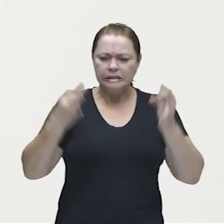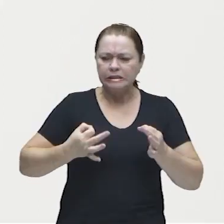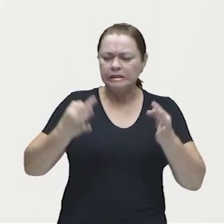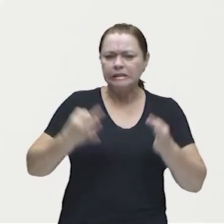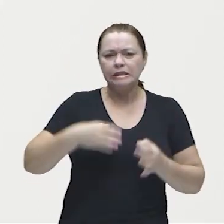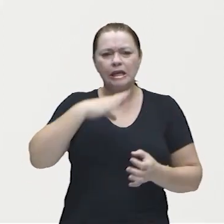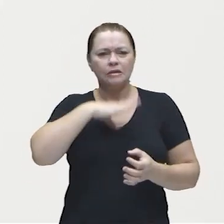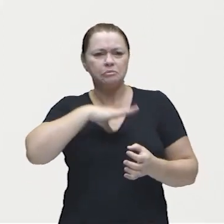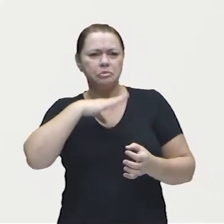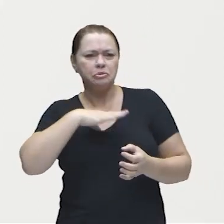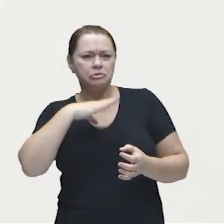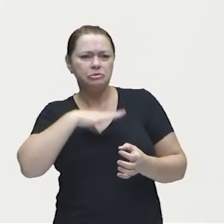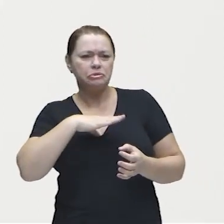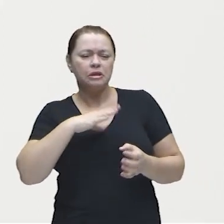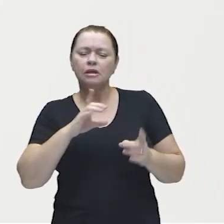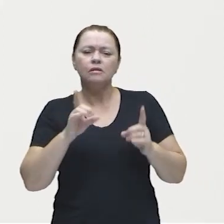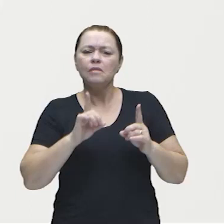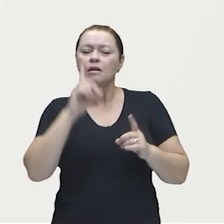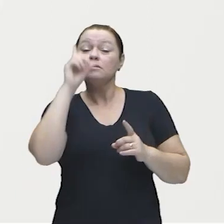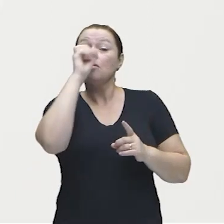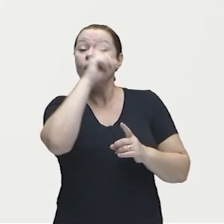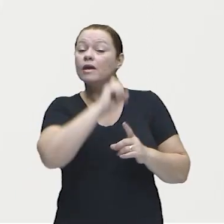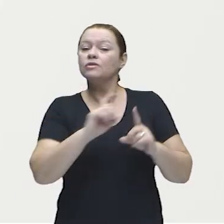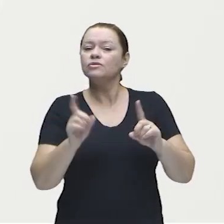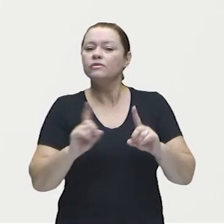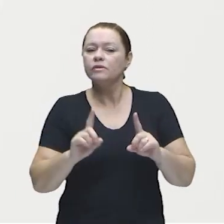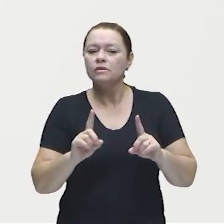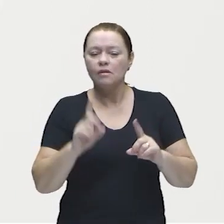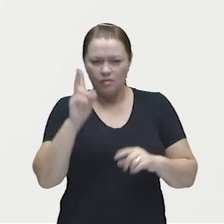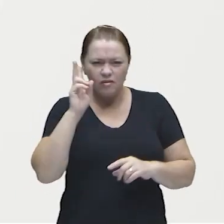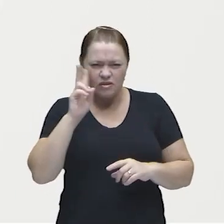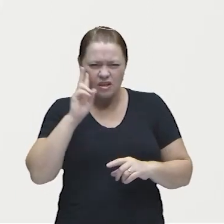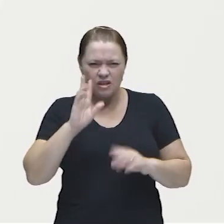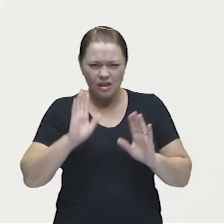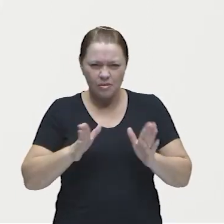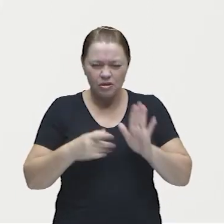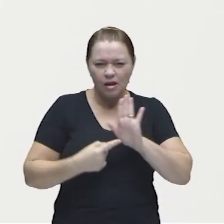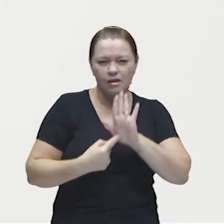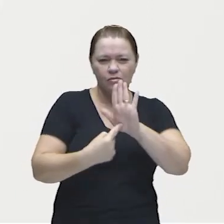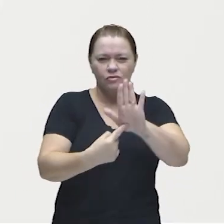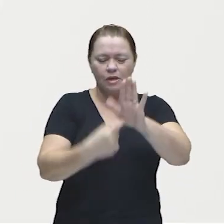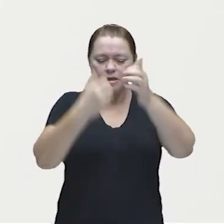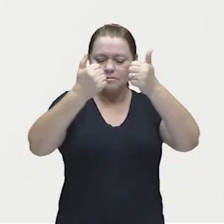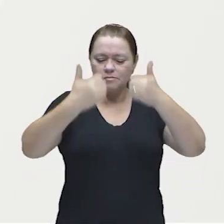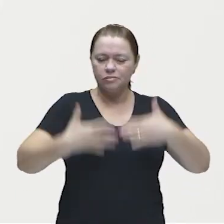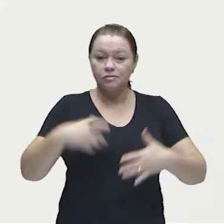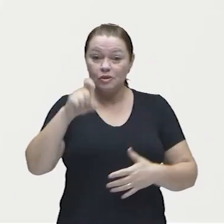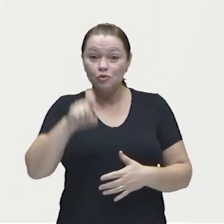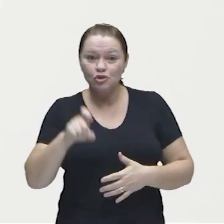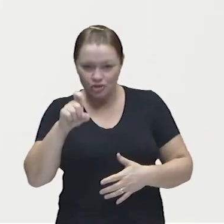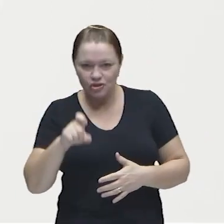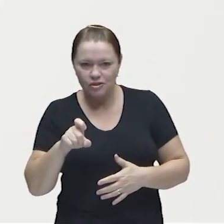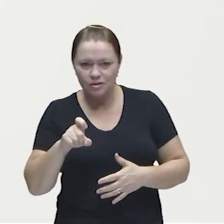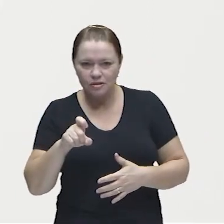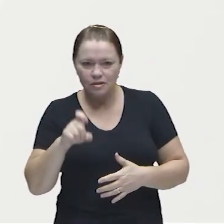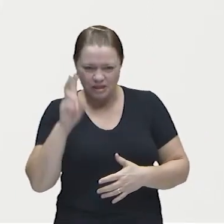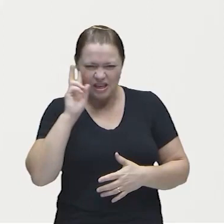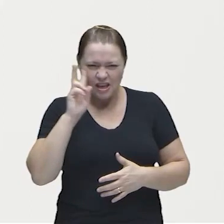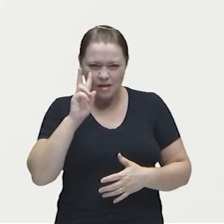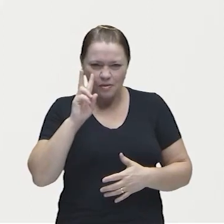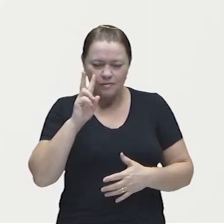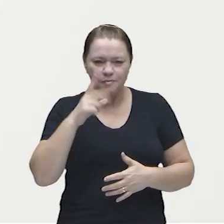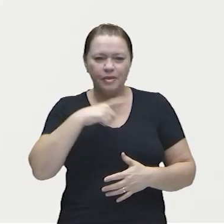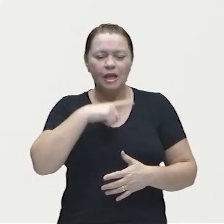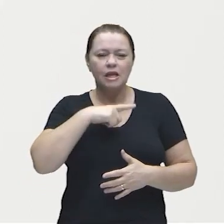língua portuguesa? Vocês lembram, crianças, que eu já trabalhei com vocês o X? O X, que tem som de CH,